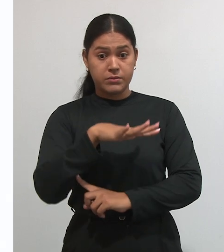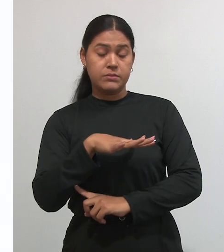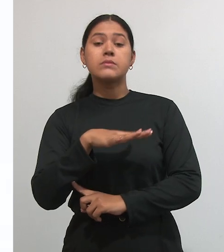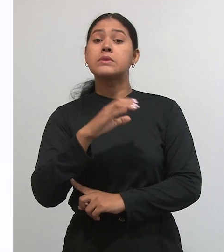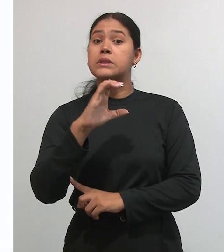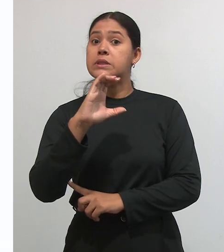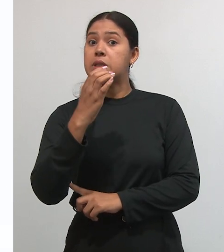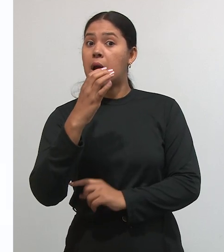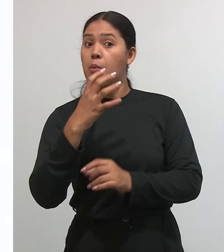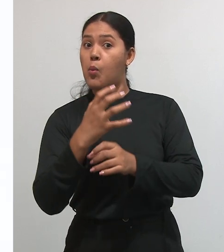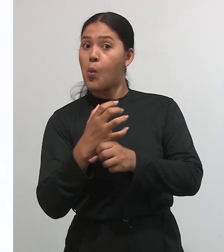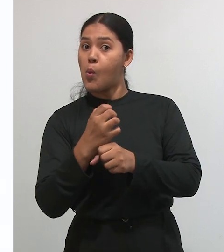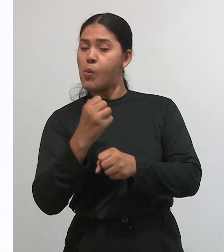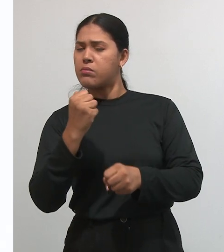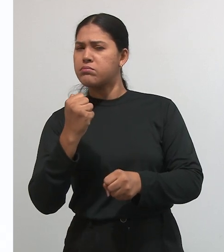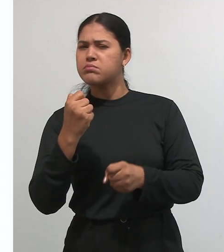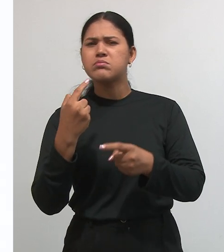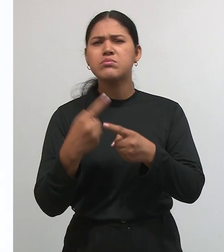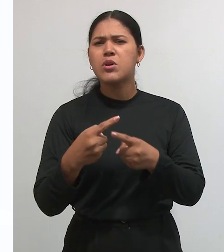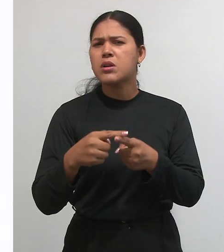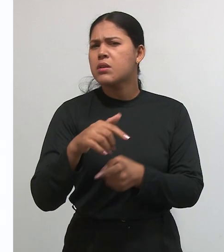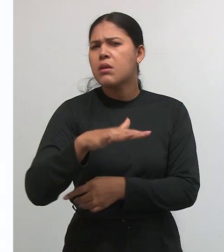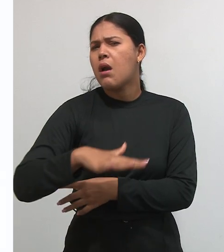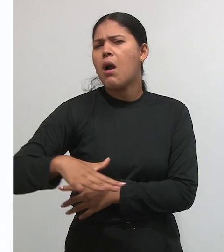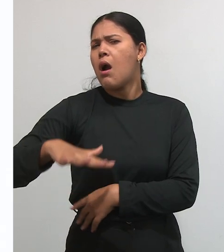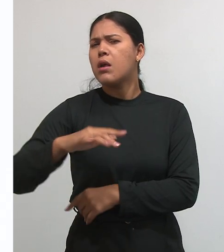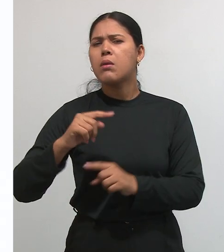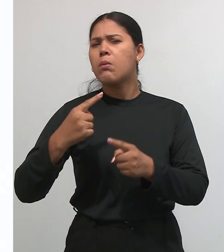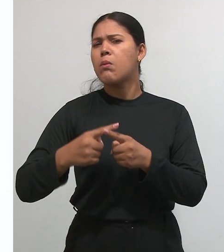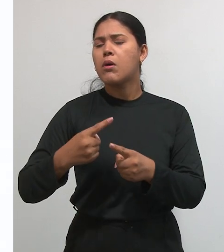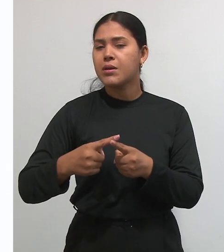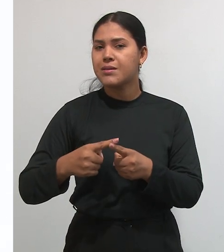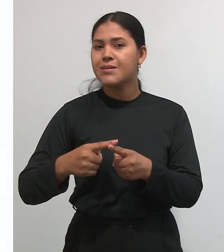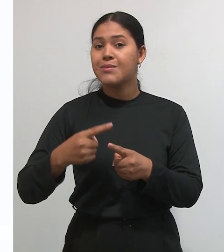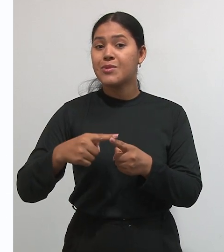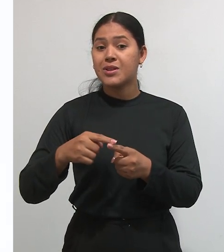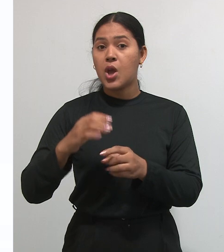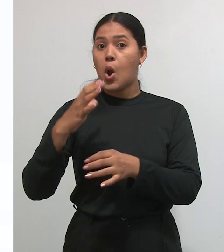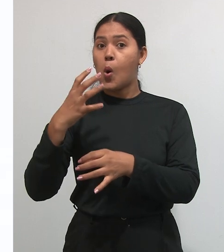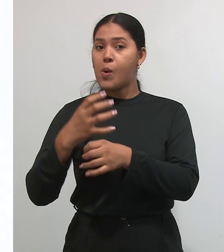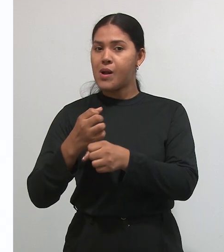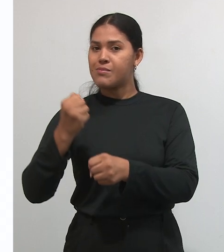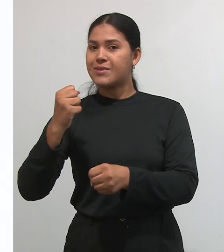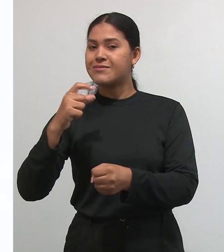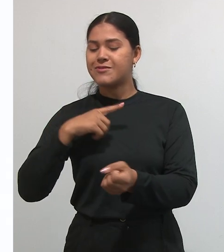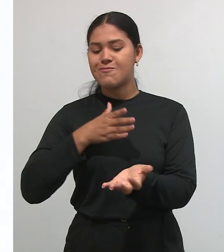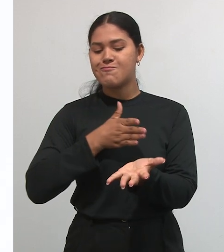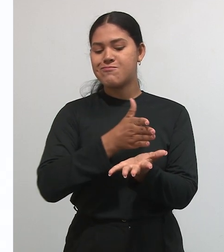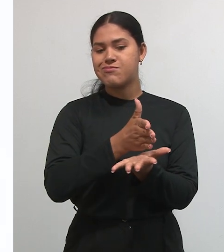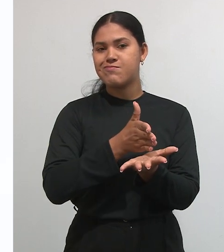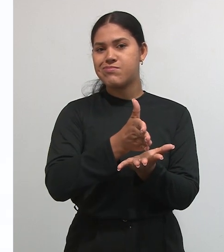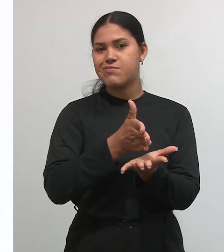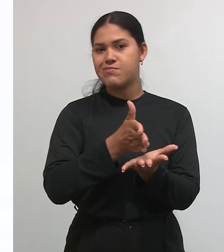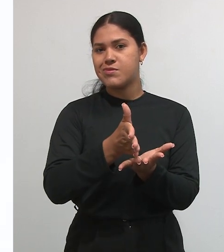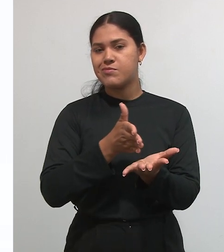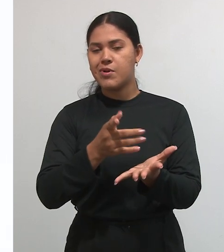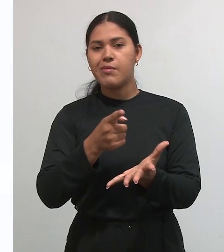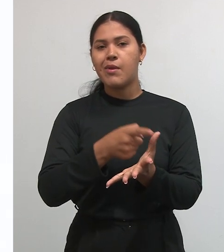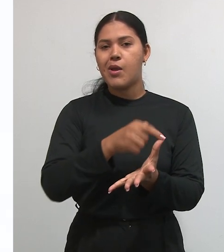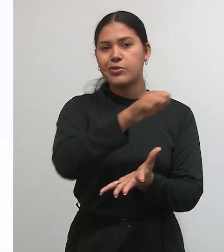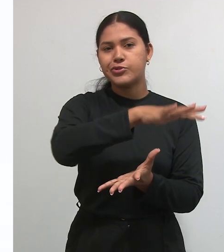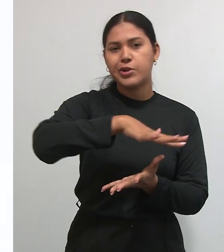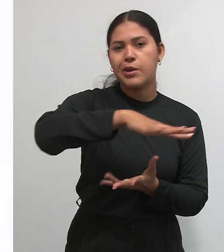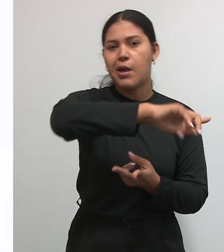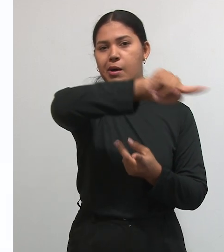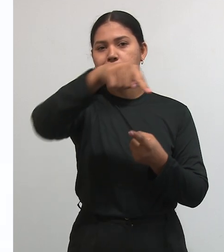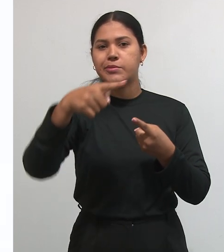tá? Da ciência contábil. Por que um ramo, professora? Porque a contabilidade tem vários ramos, né? Tem a contabilidade geral, temos o quê?